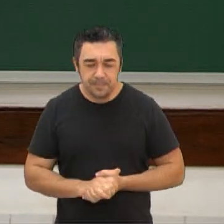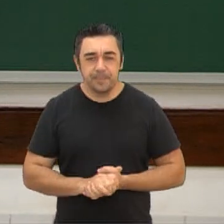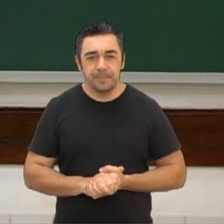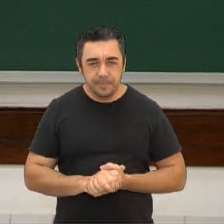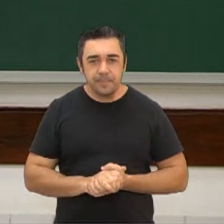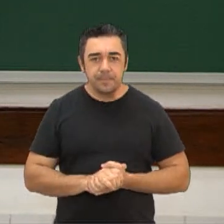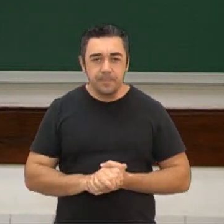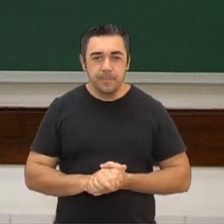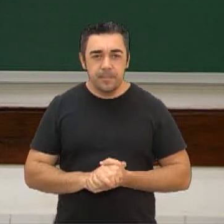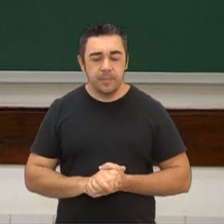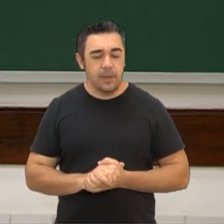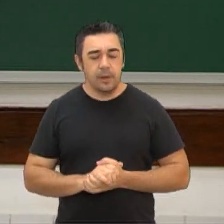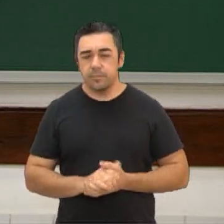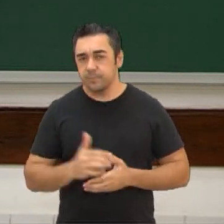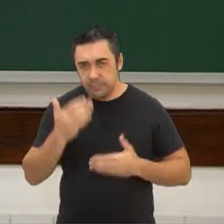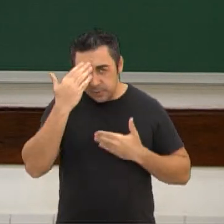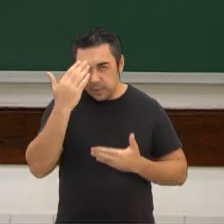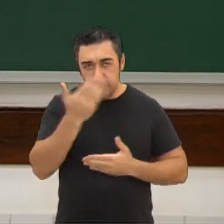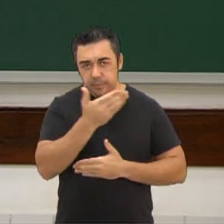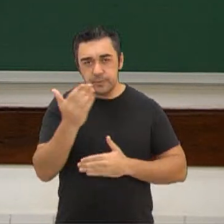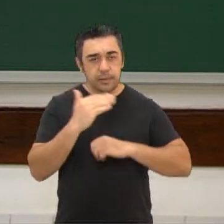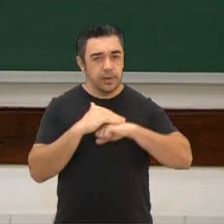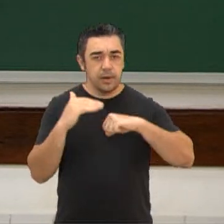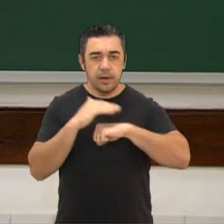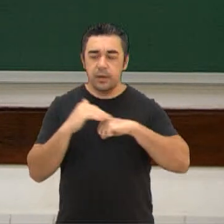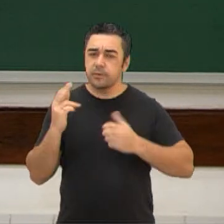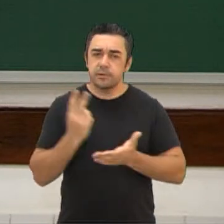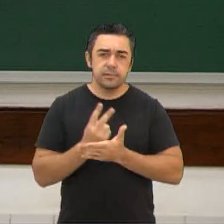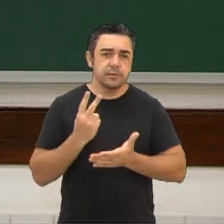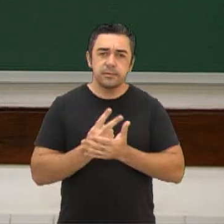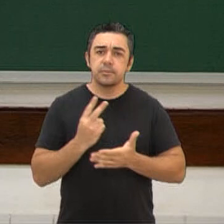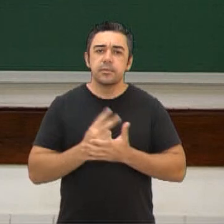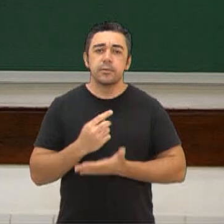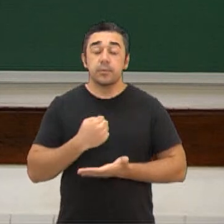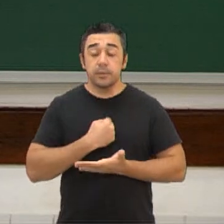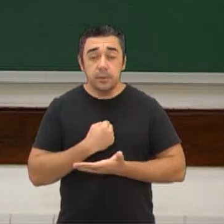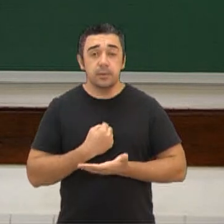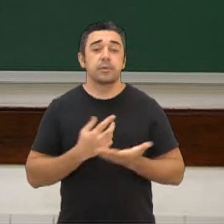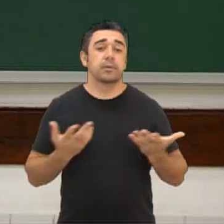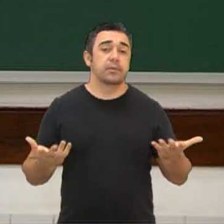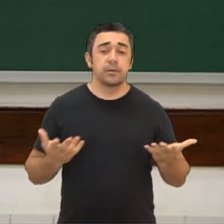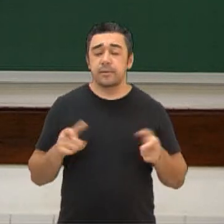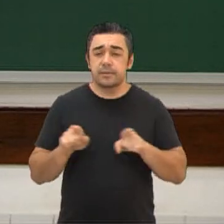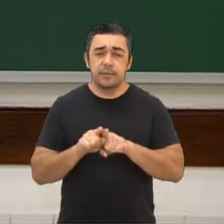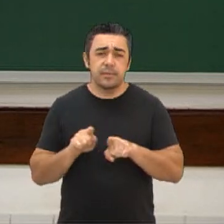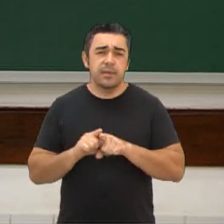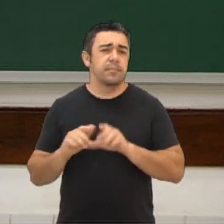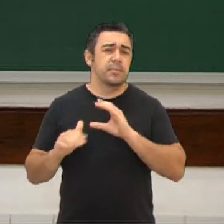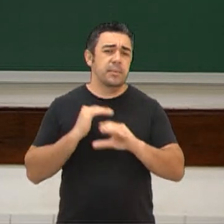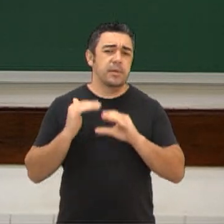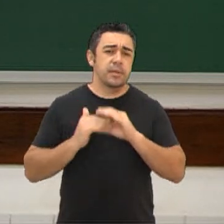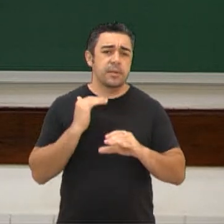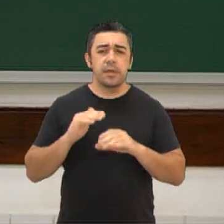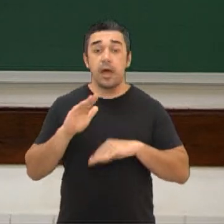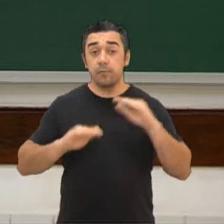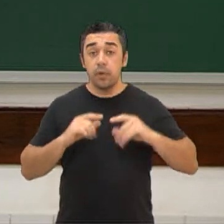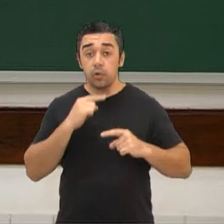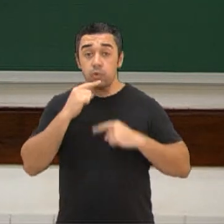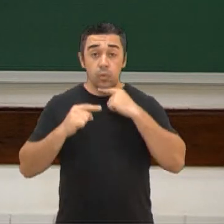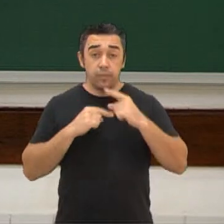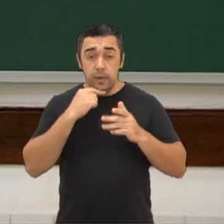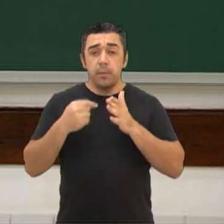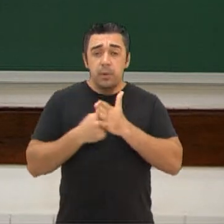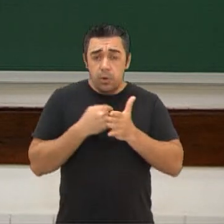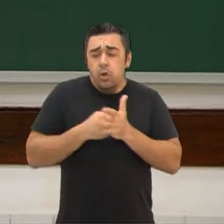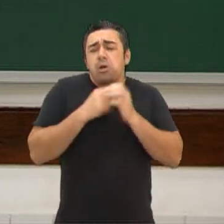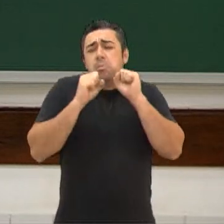galera! Sensacional! Muito obrigado pelo carinho, inclusive, que vocês estão tendo por mim, mandando mensagens, mandando até dúvidas, né?